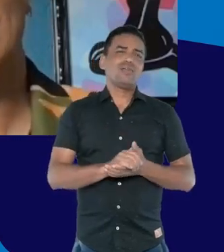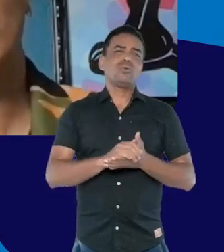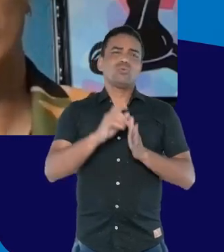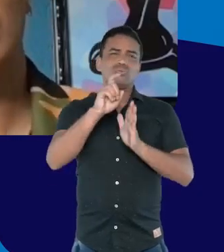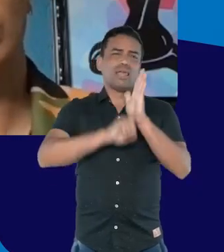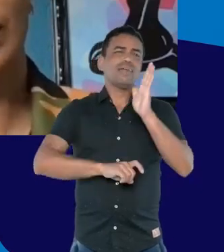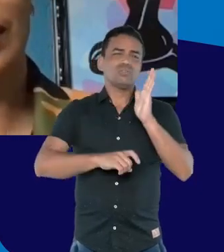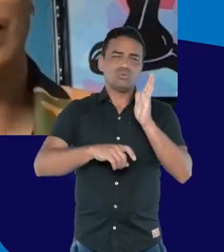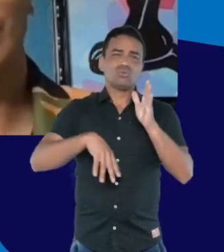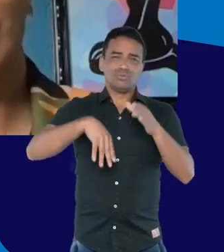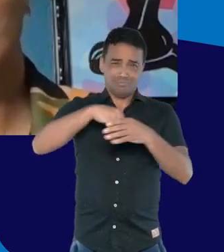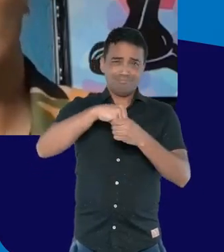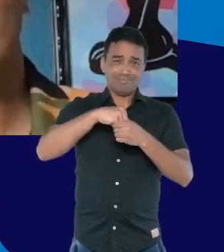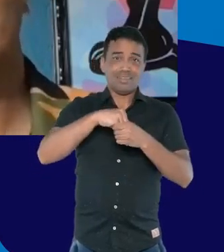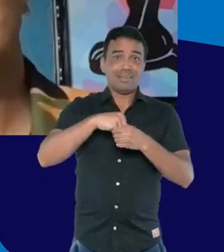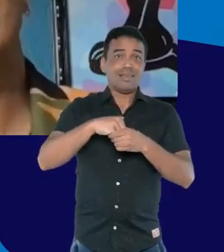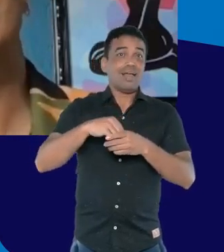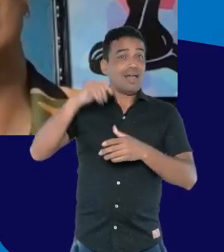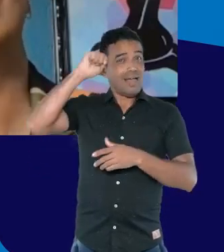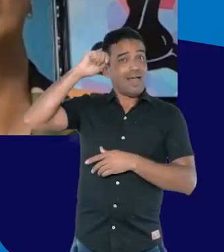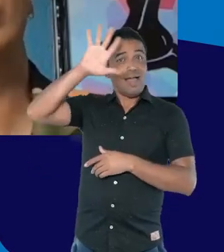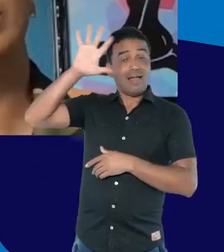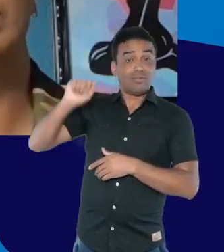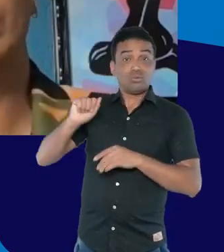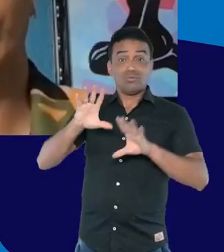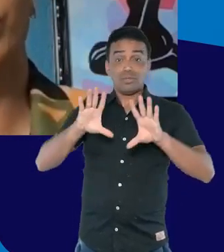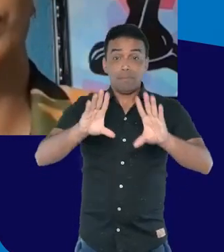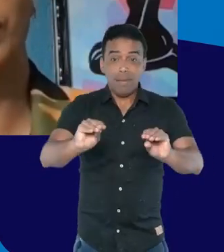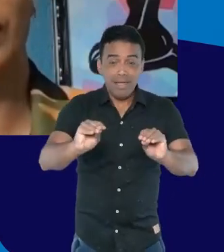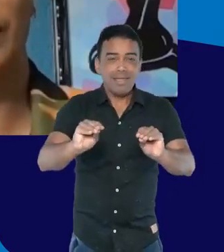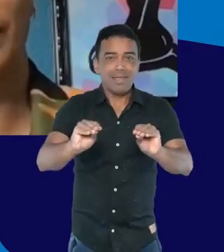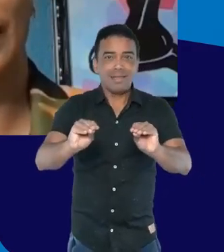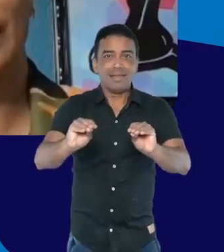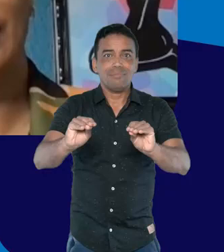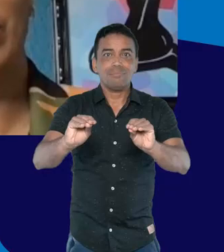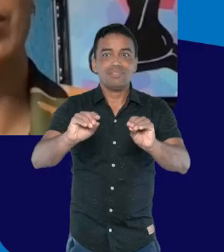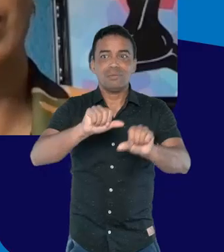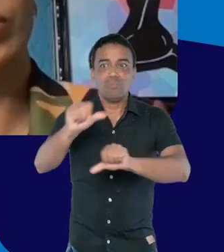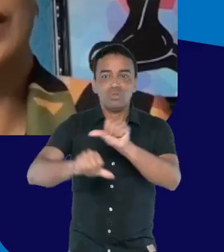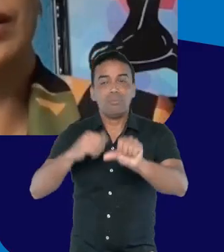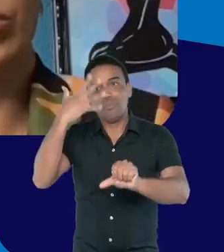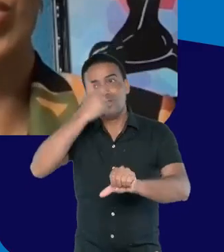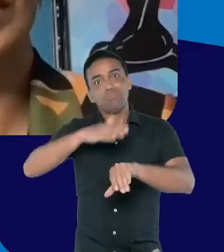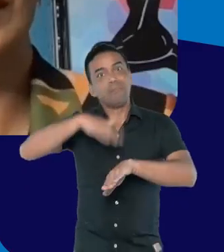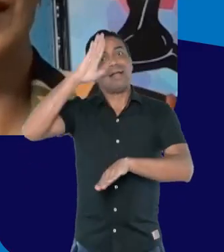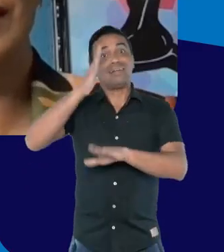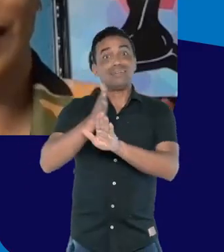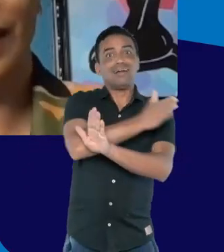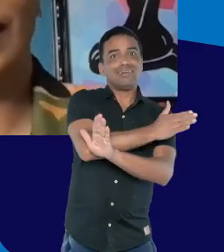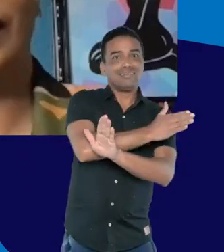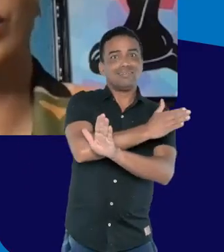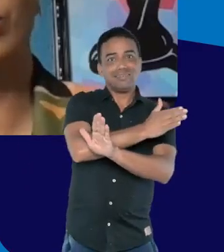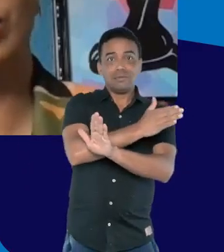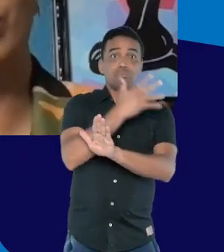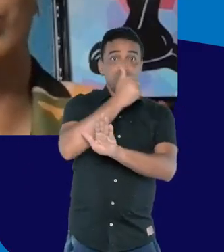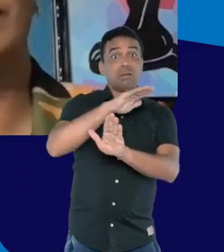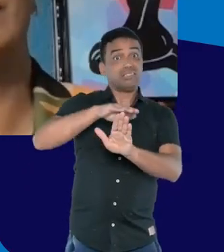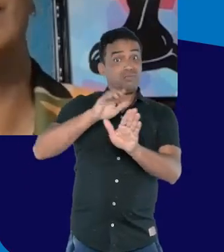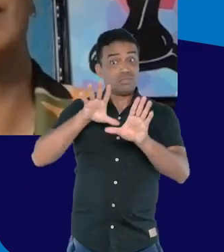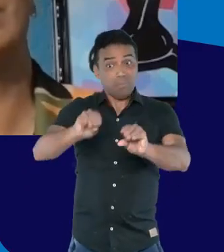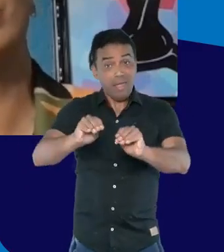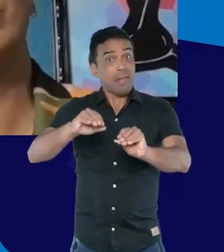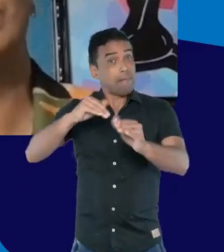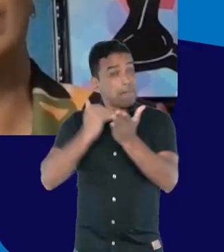também, que diz que tudo aquilo que você toca precisa ficar mais bonito depois de você. Para mim é um princípio de liderança que rege a minha